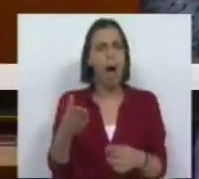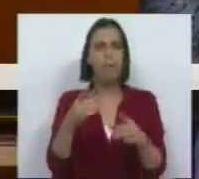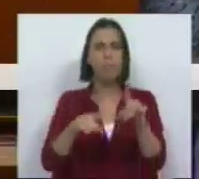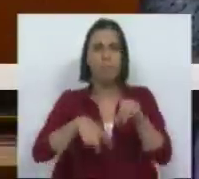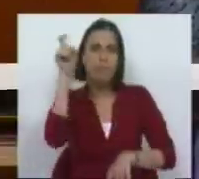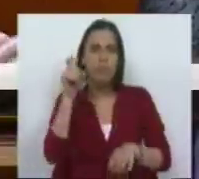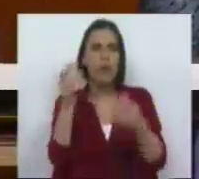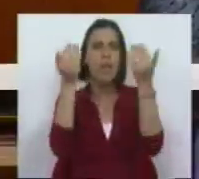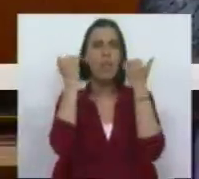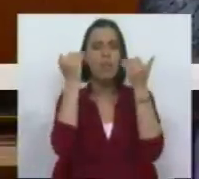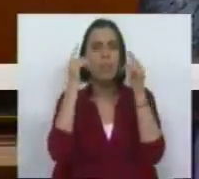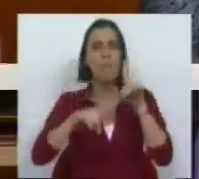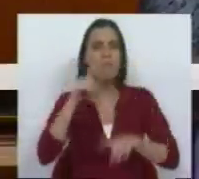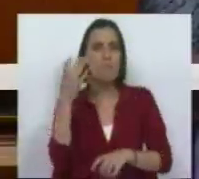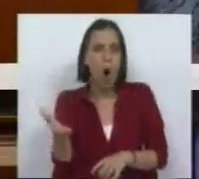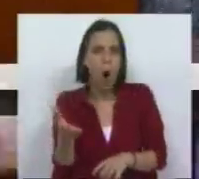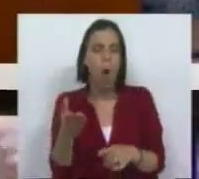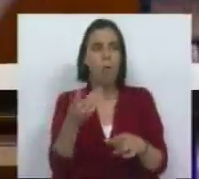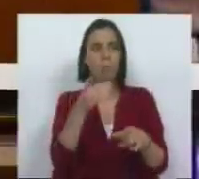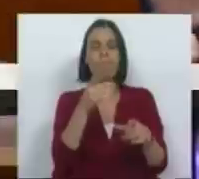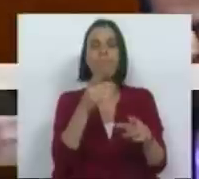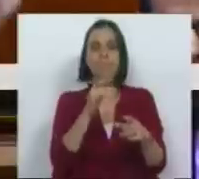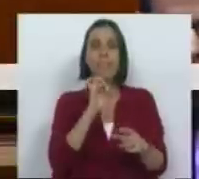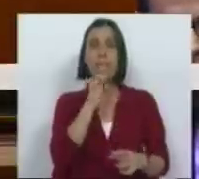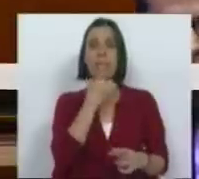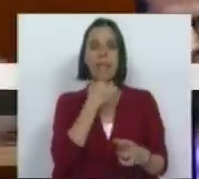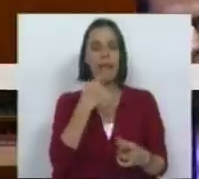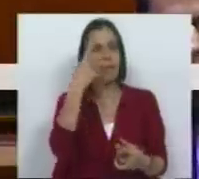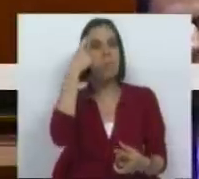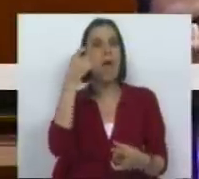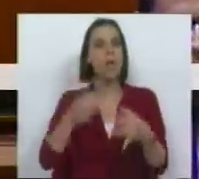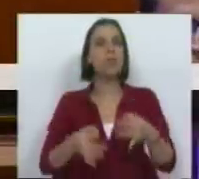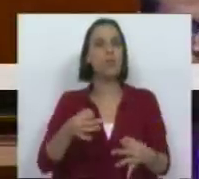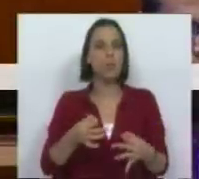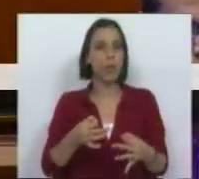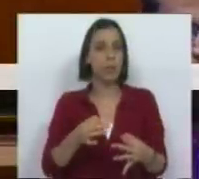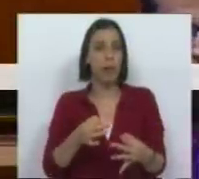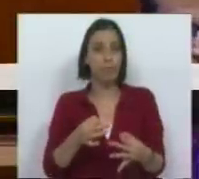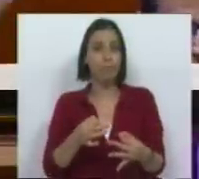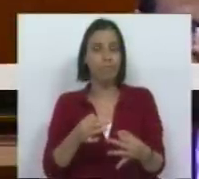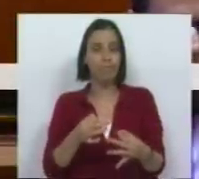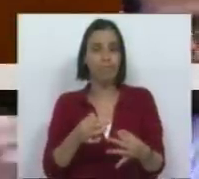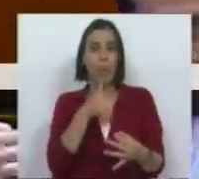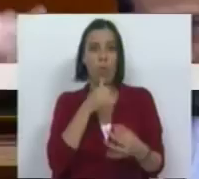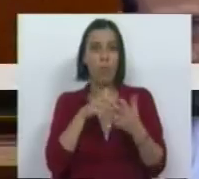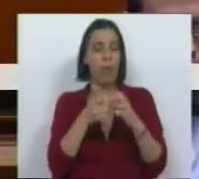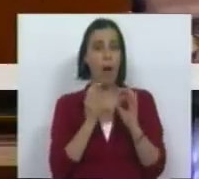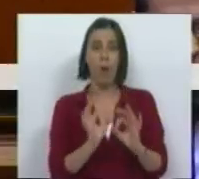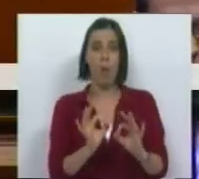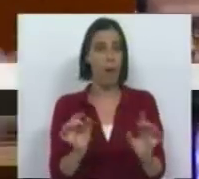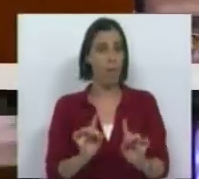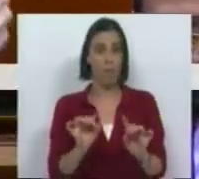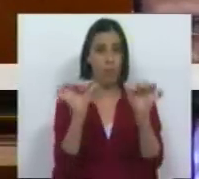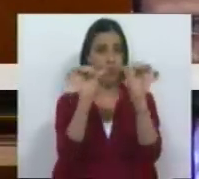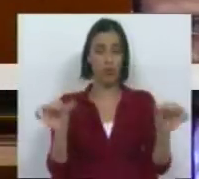fugas de informação que põem em causa o segredo de justiça não abona